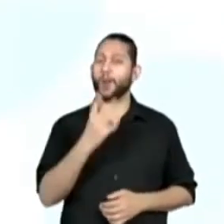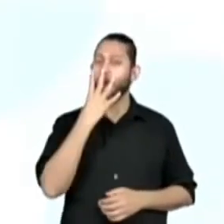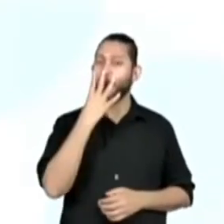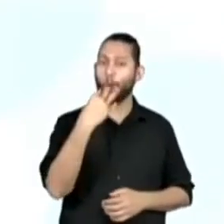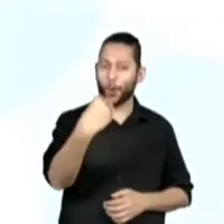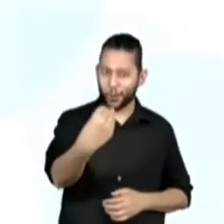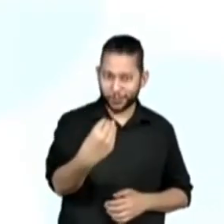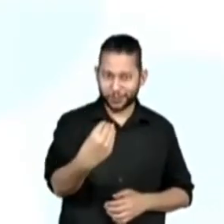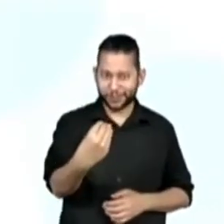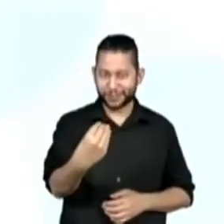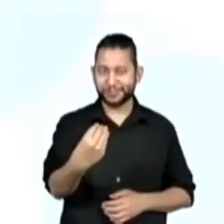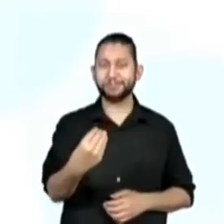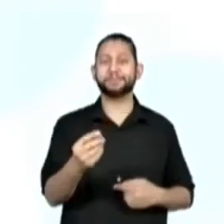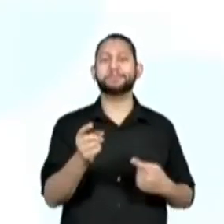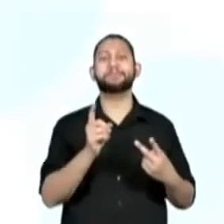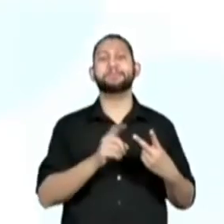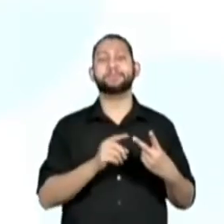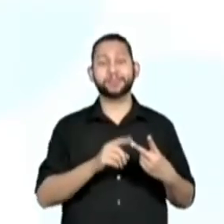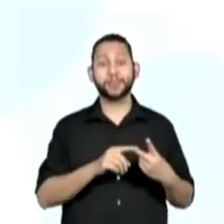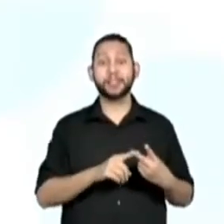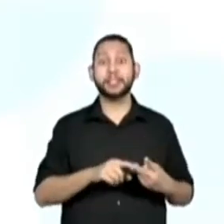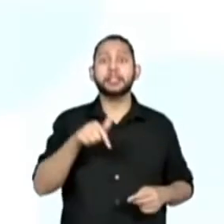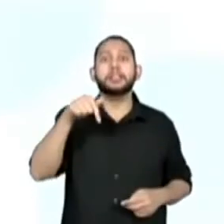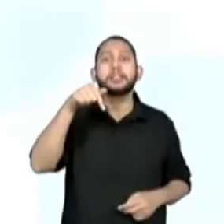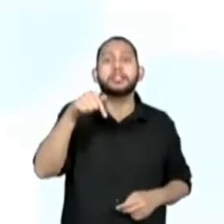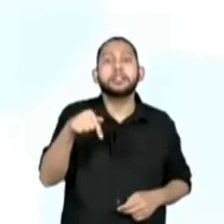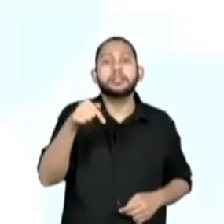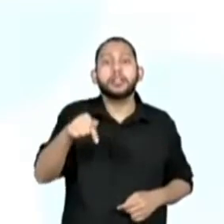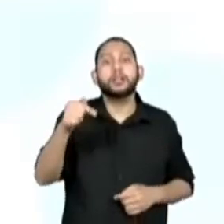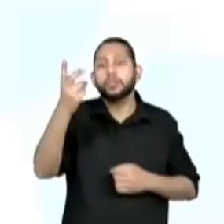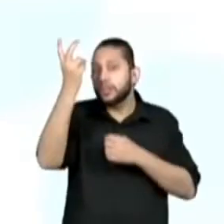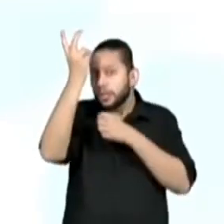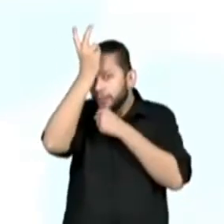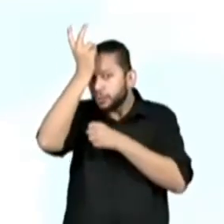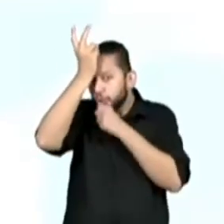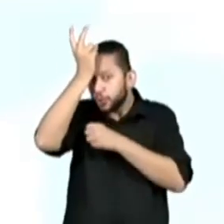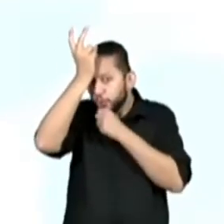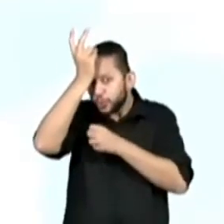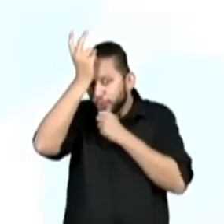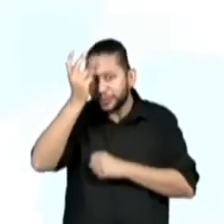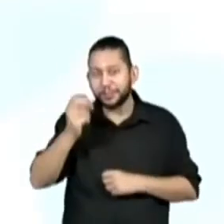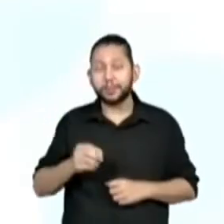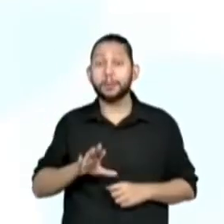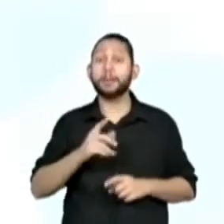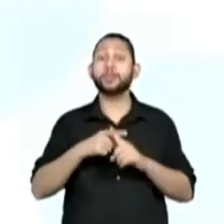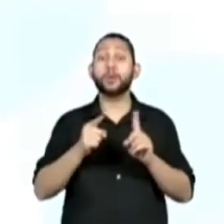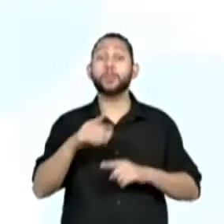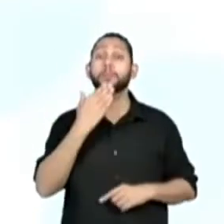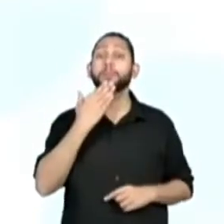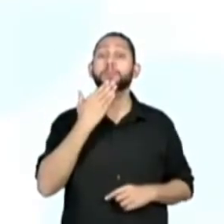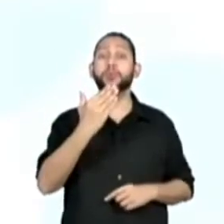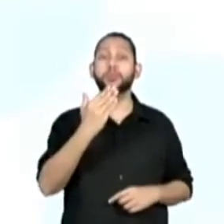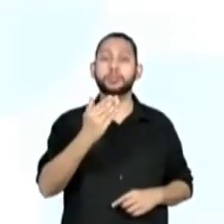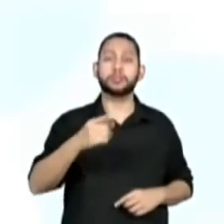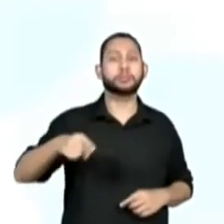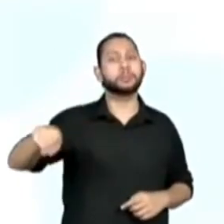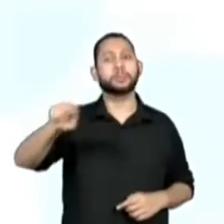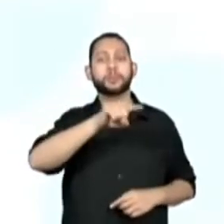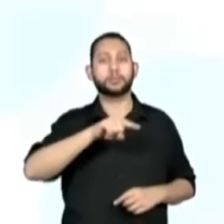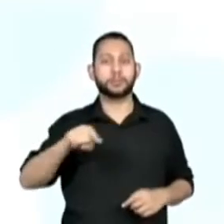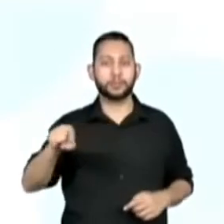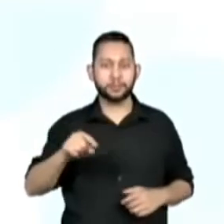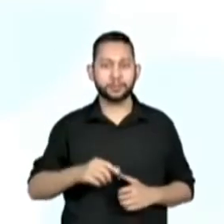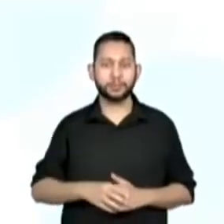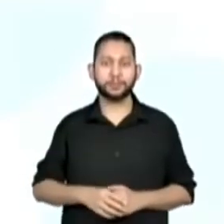no título já do texto, que é O Lobo e os Sete Cabritinhos, e vou pedir